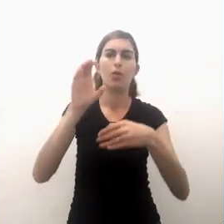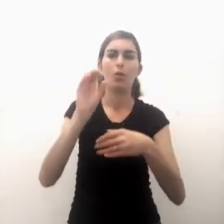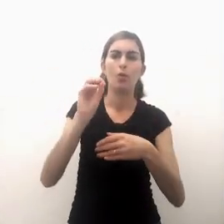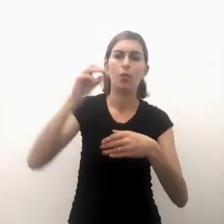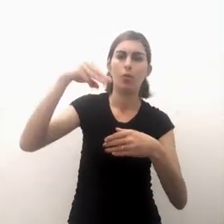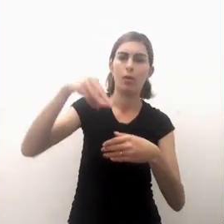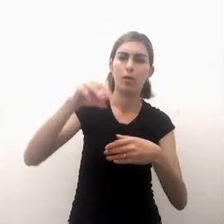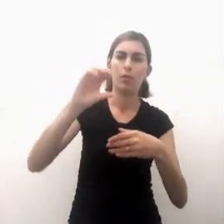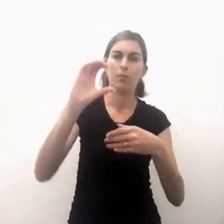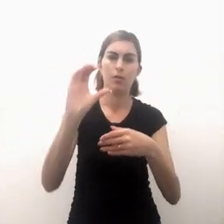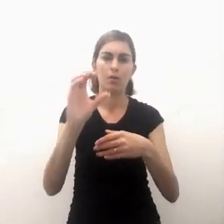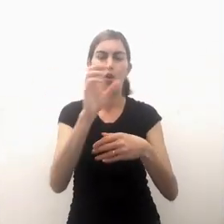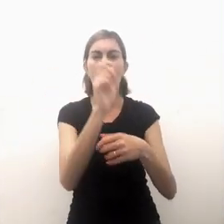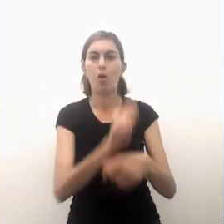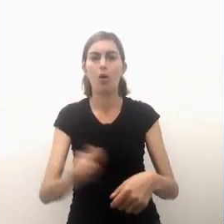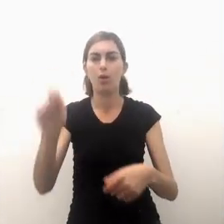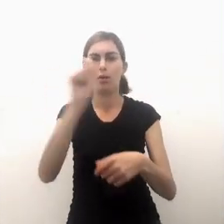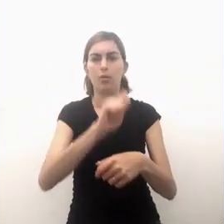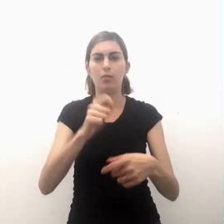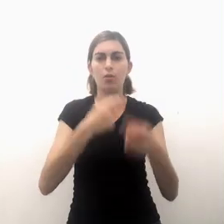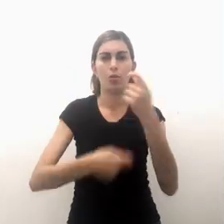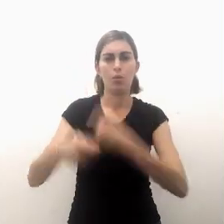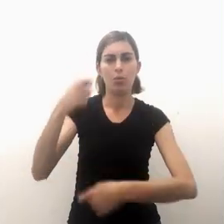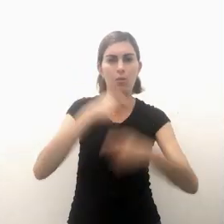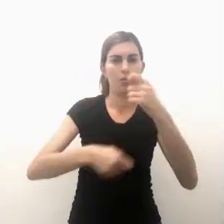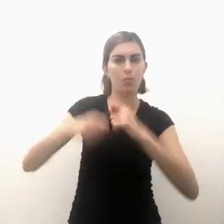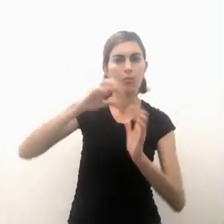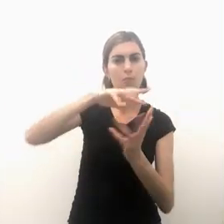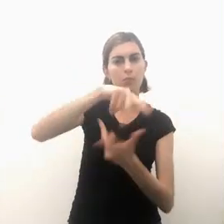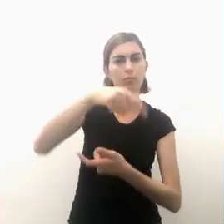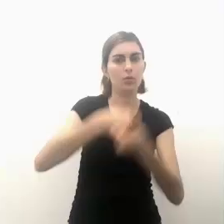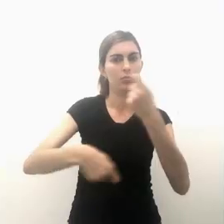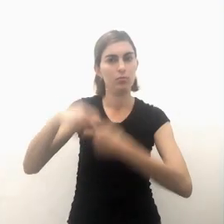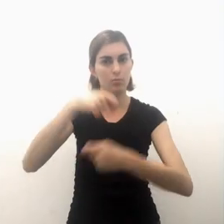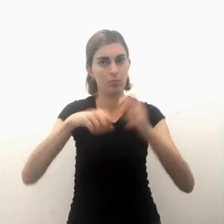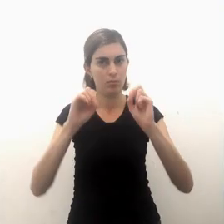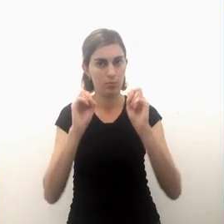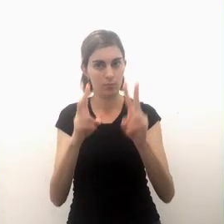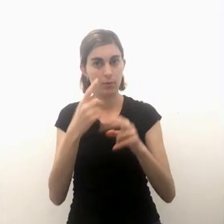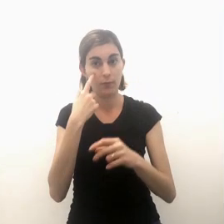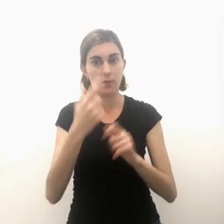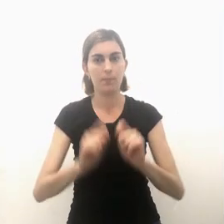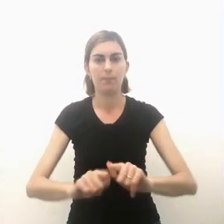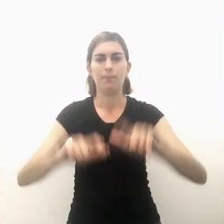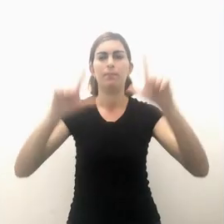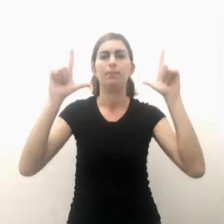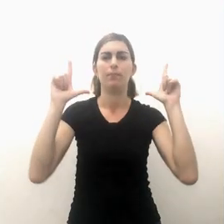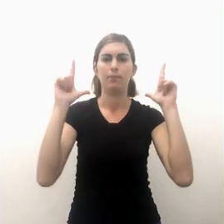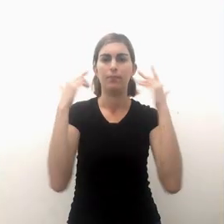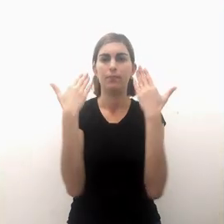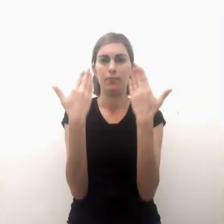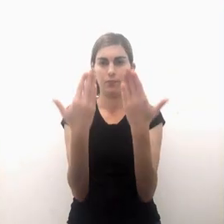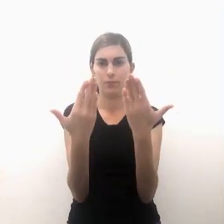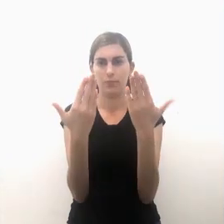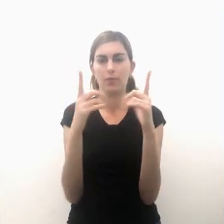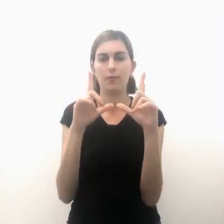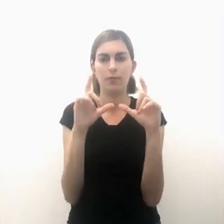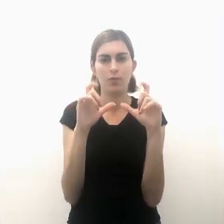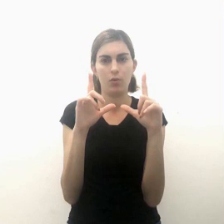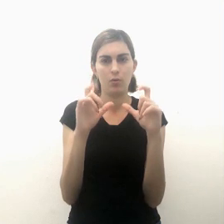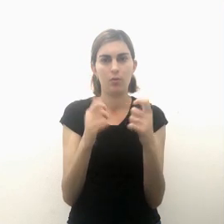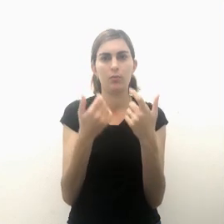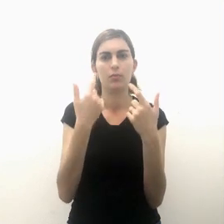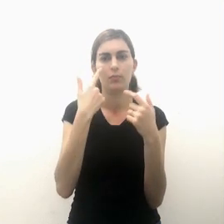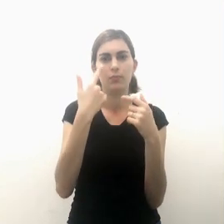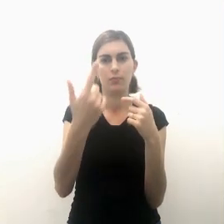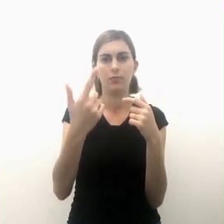OMC, Organização do Comércio, uma Organização Mundial do Comércio. Okay? Acompanha na tela aí uma imagem, né, desses